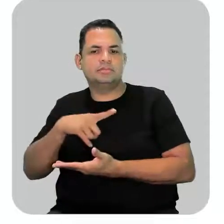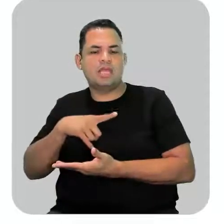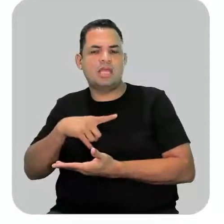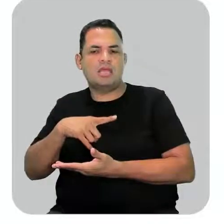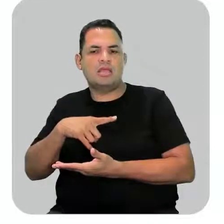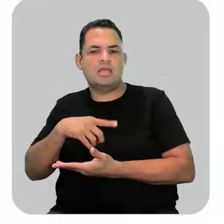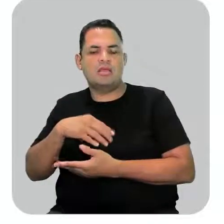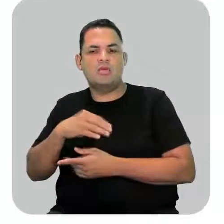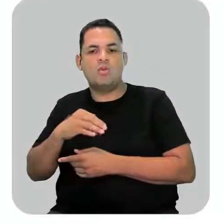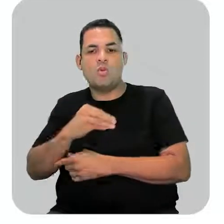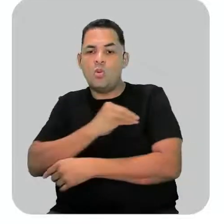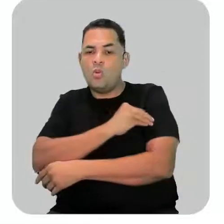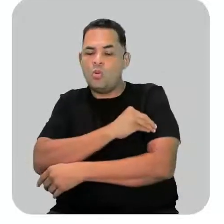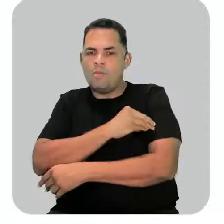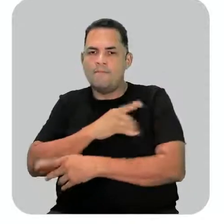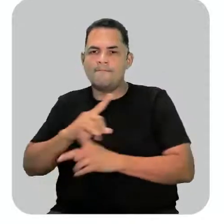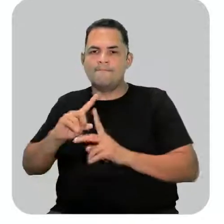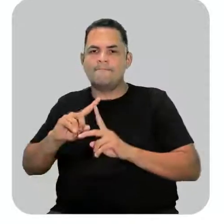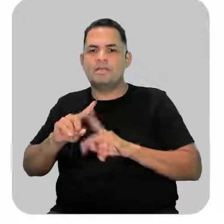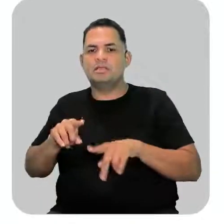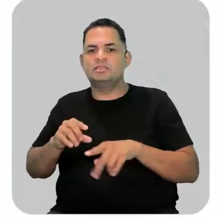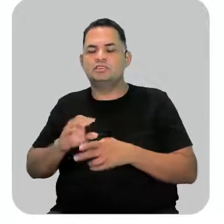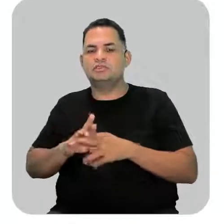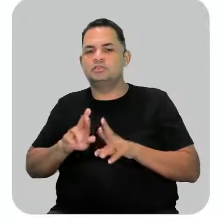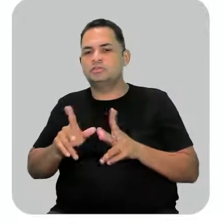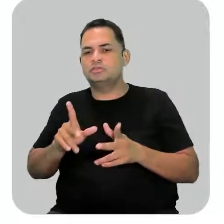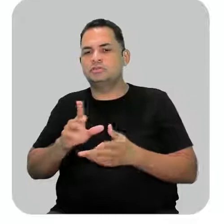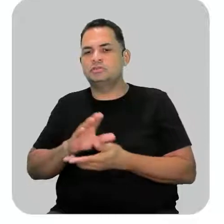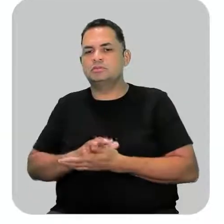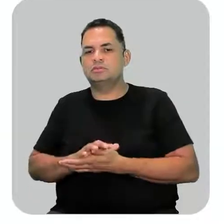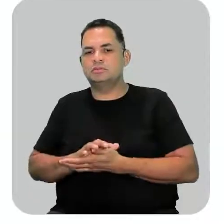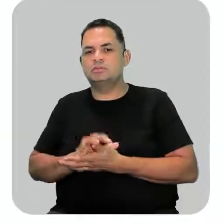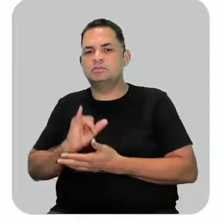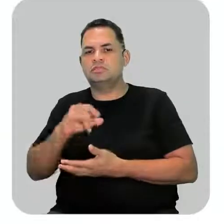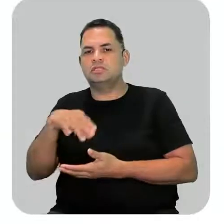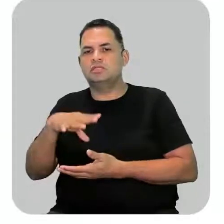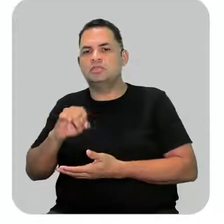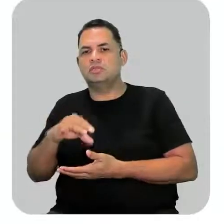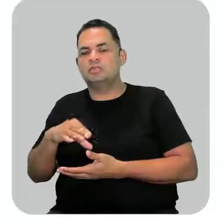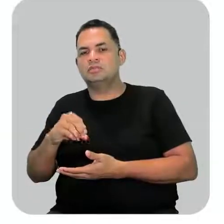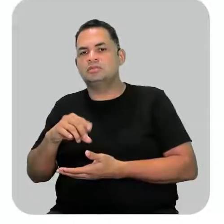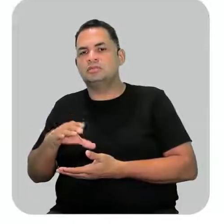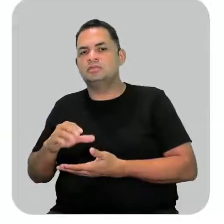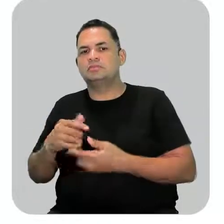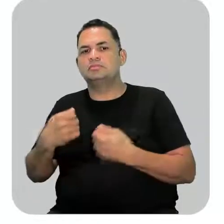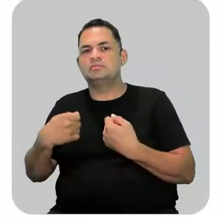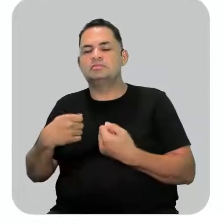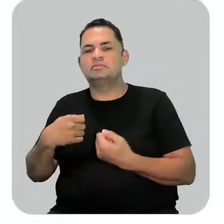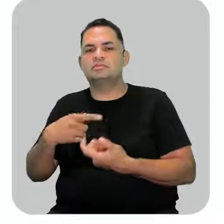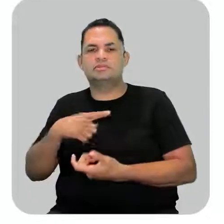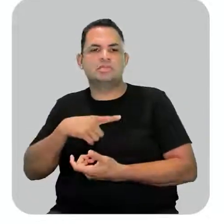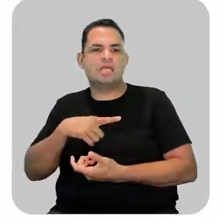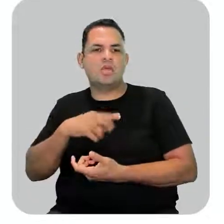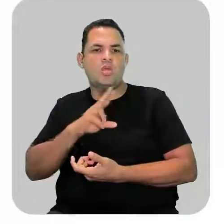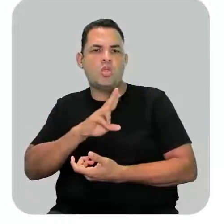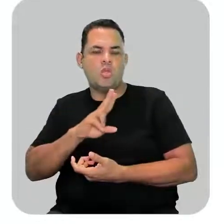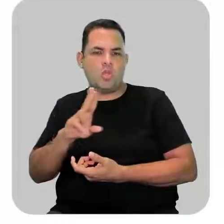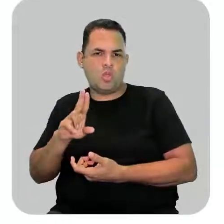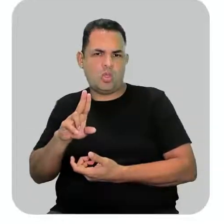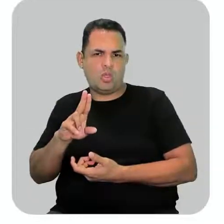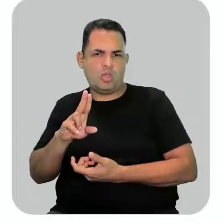da hidroxila. Porém, a diferença é a presença da insaturação. Precisa aprender o nome?